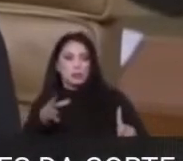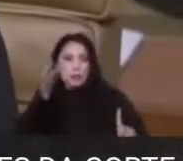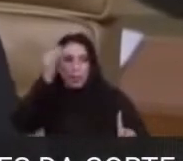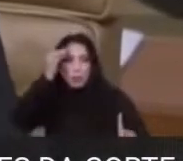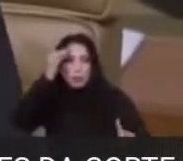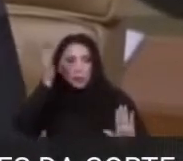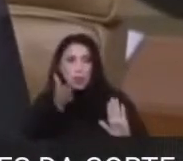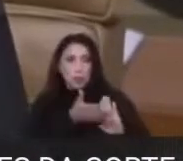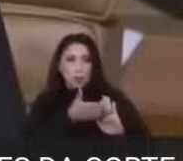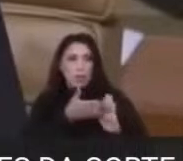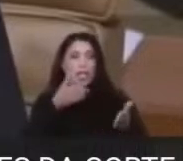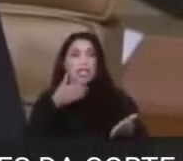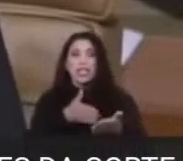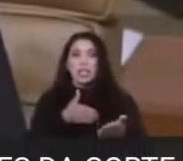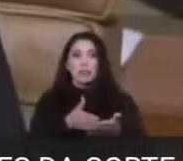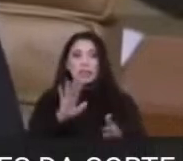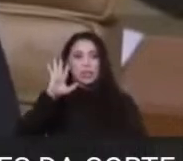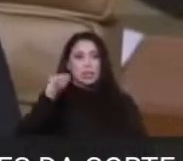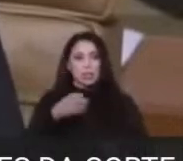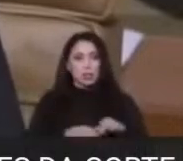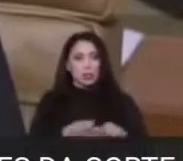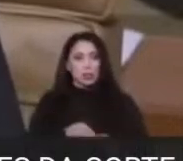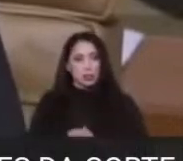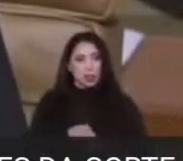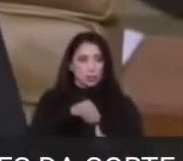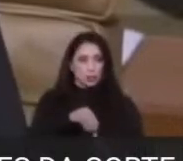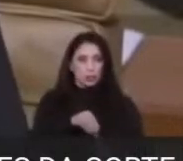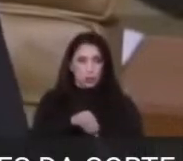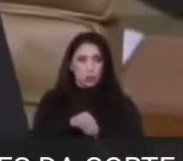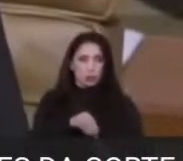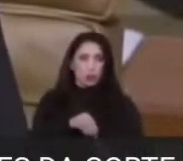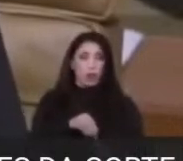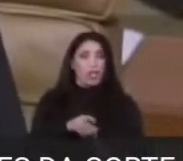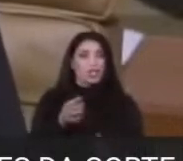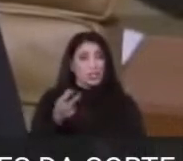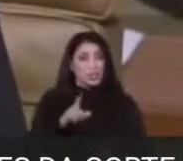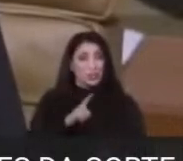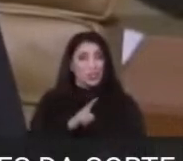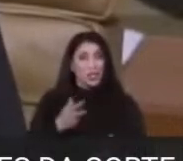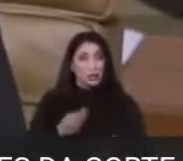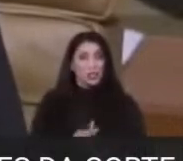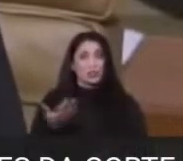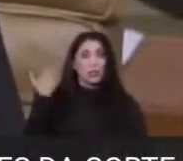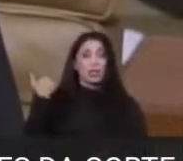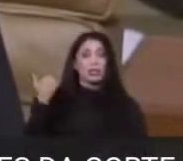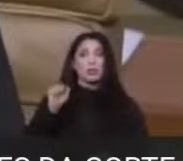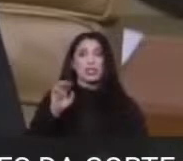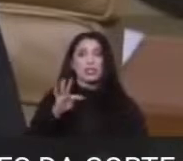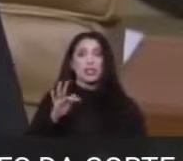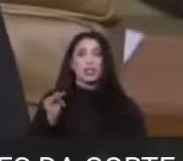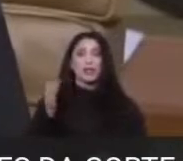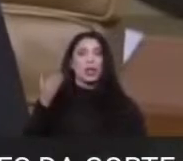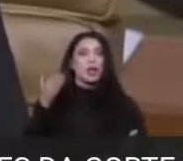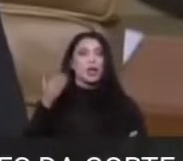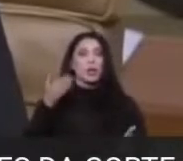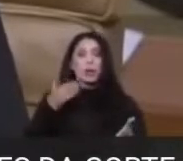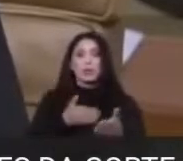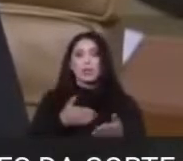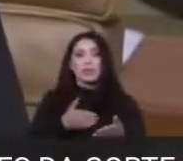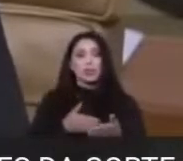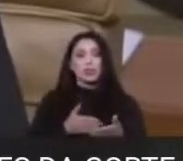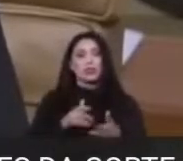que, caso a proposta que limita as decisões monocráticas já estivesse em vigor, o tribunal teria sido impedido de interromper políticas